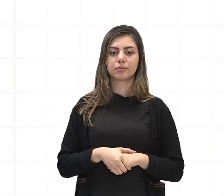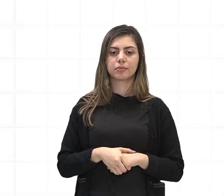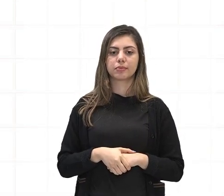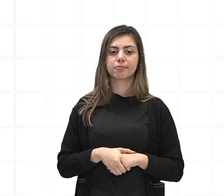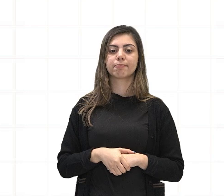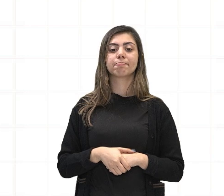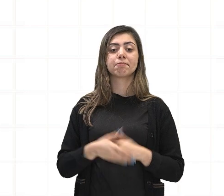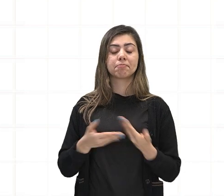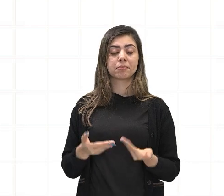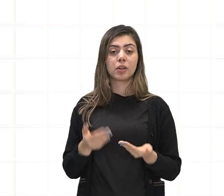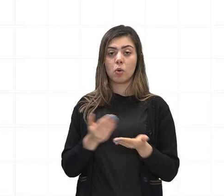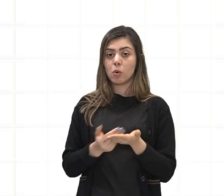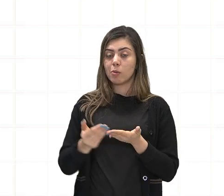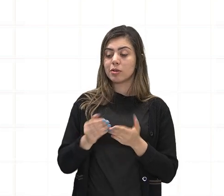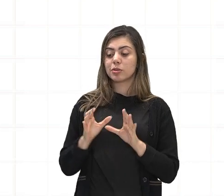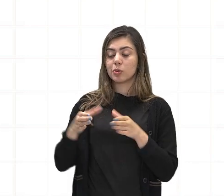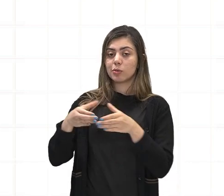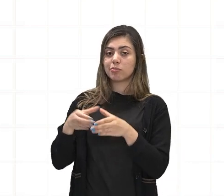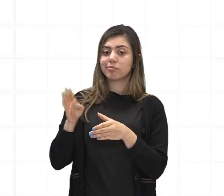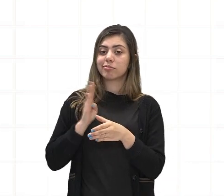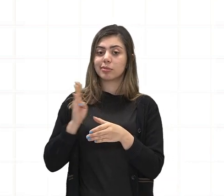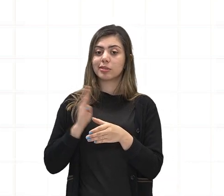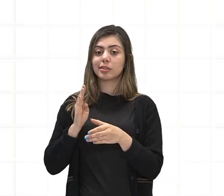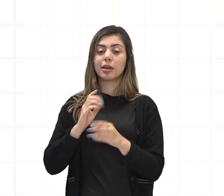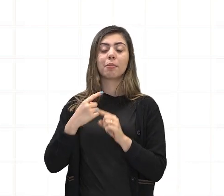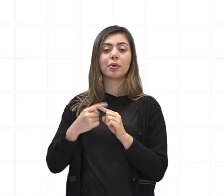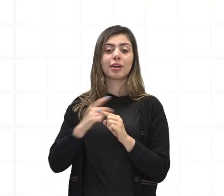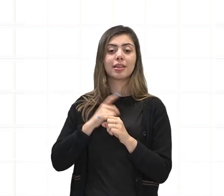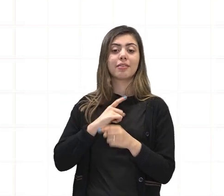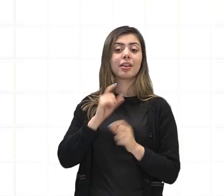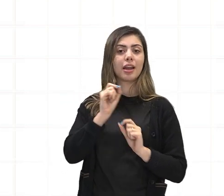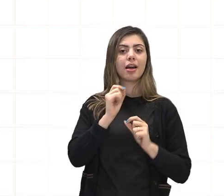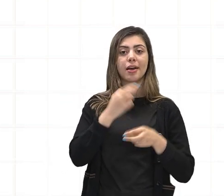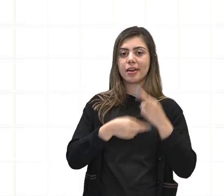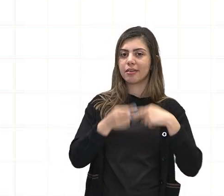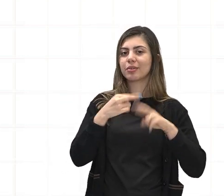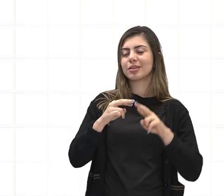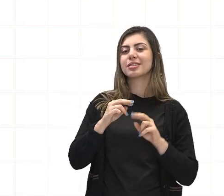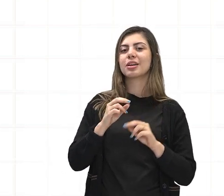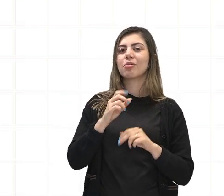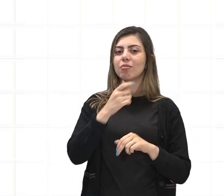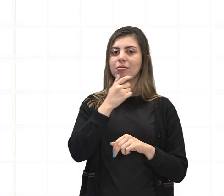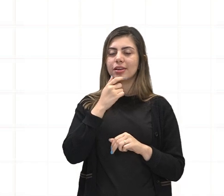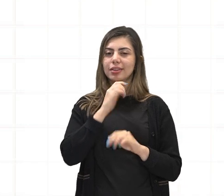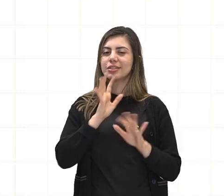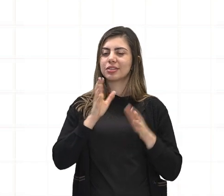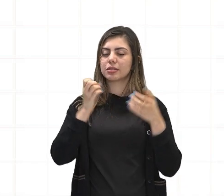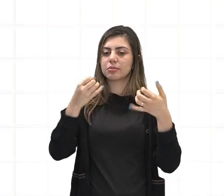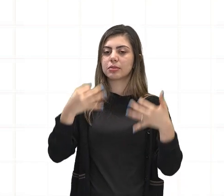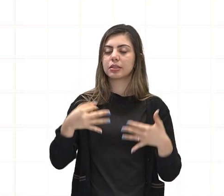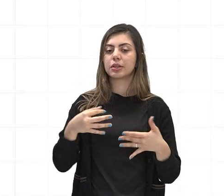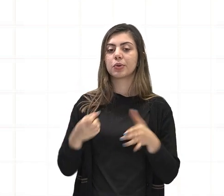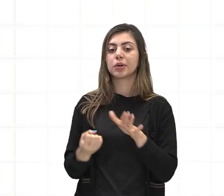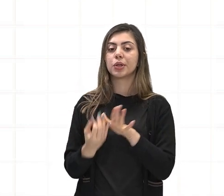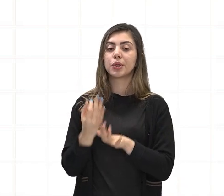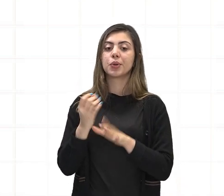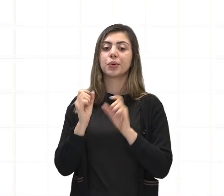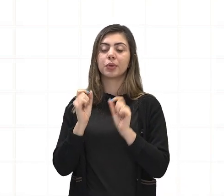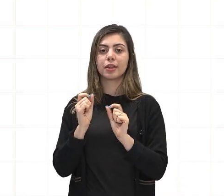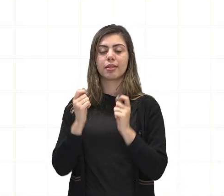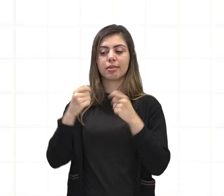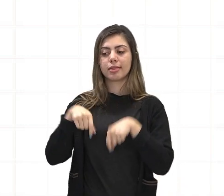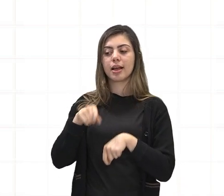O surgimento da burguesia, fruto da Revolução Inglesa, que nós acabamos de comentar, trouxe consigo o capital necessário